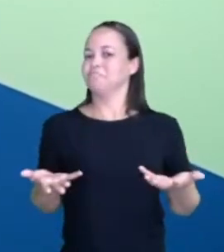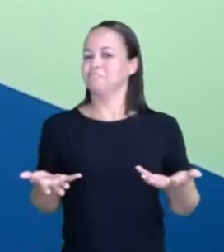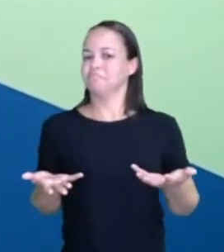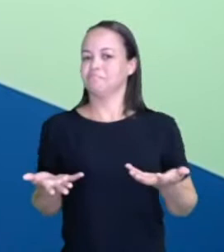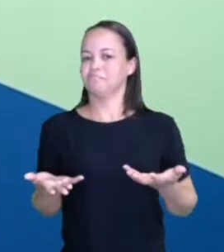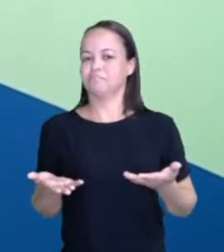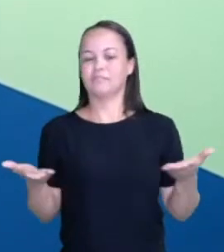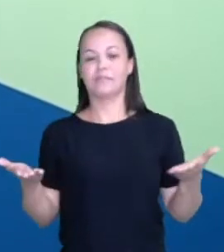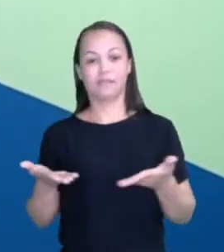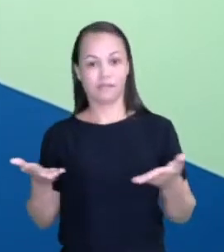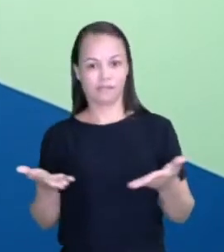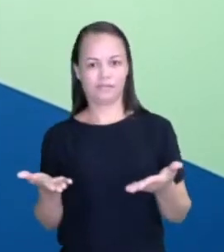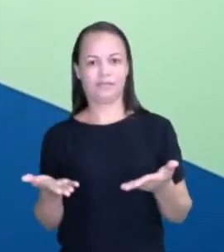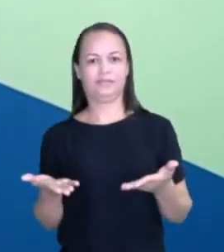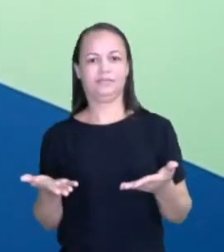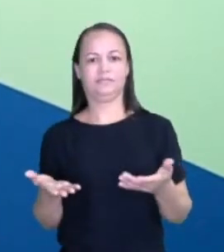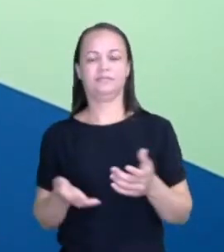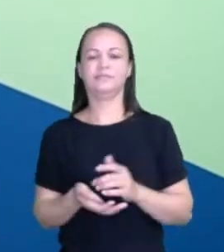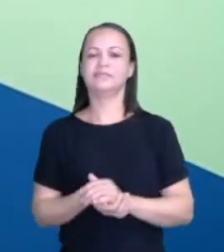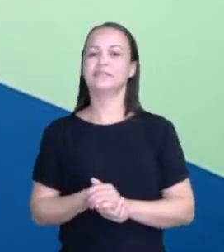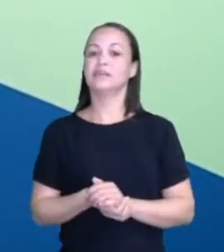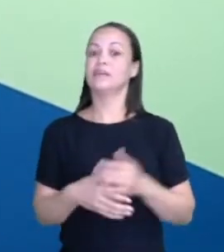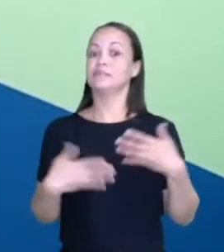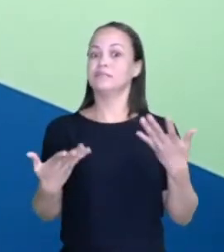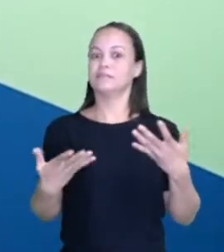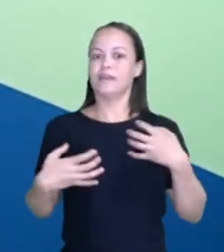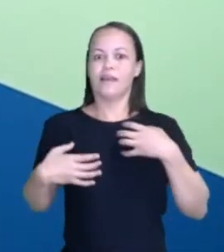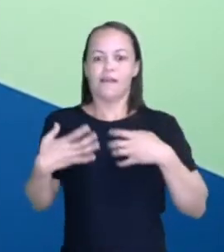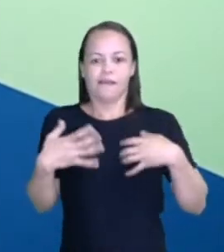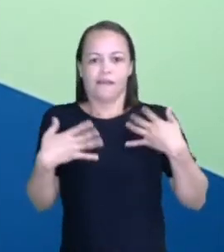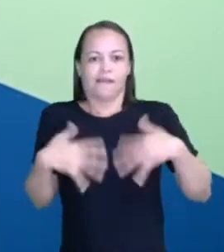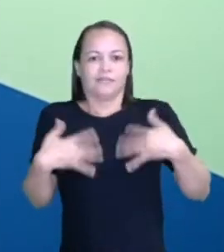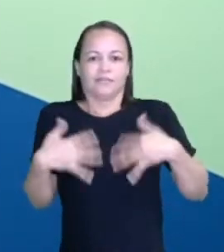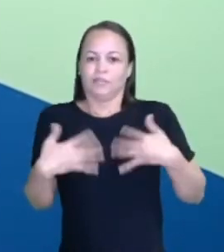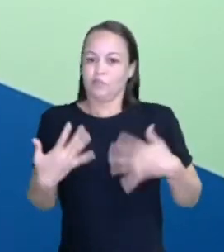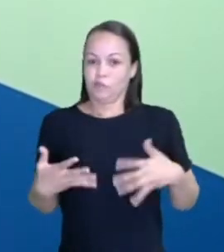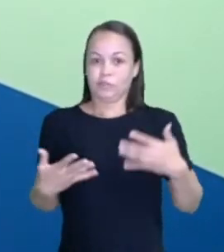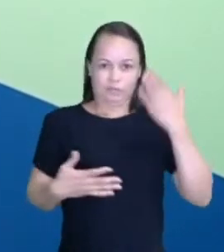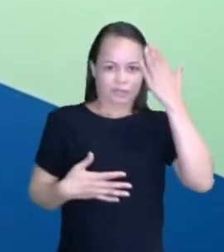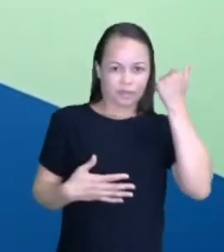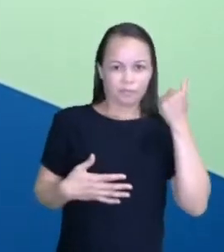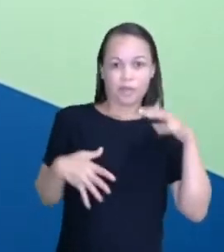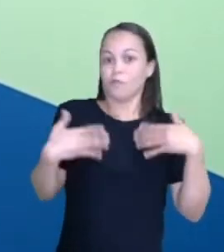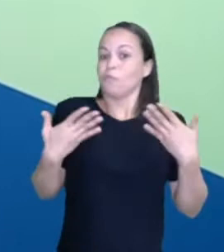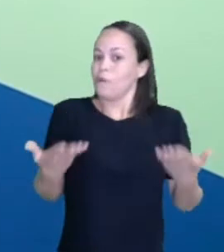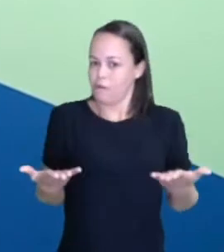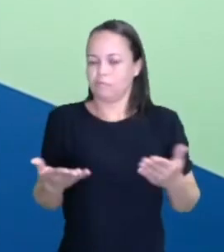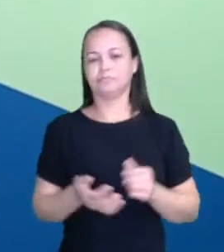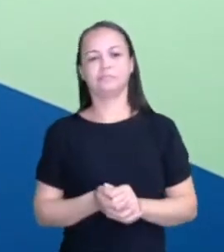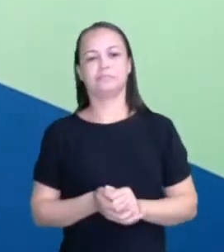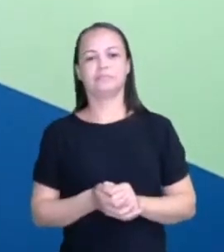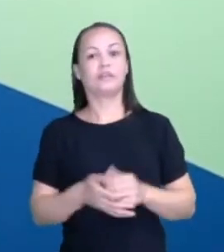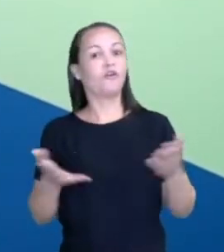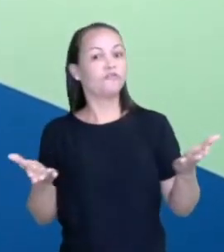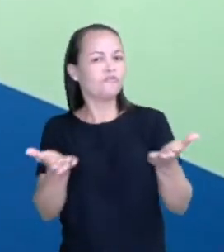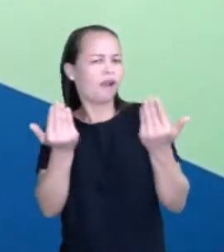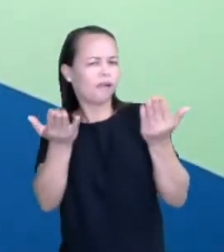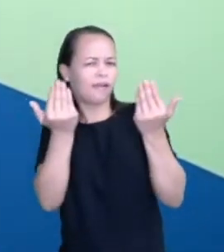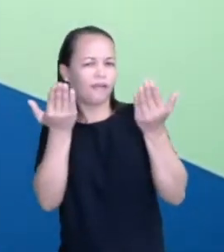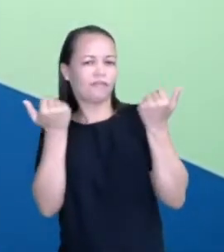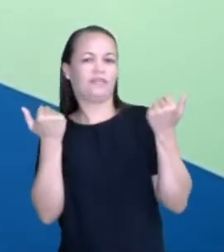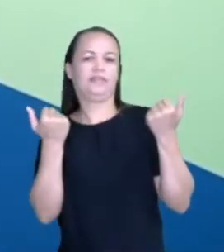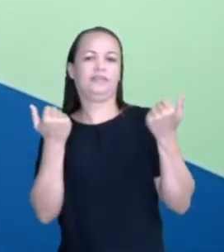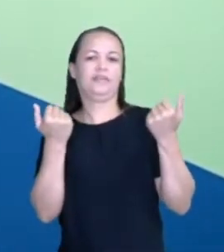é esse. É esse. Tá ansioso para saber qual é? Bora! Bora que a aula